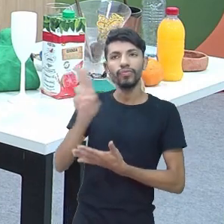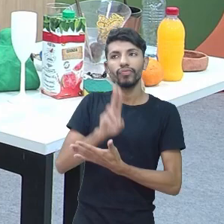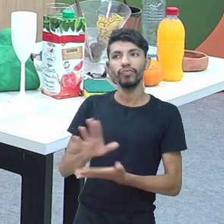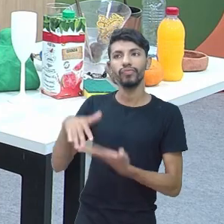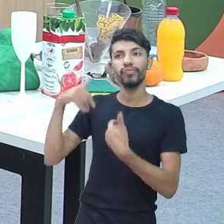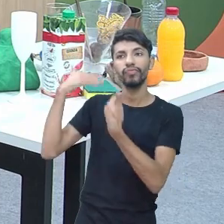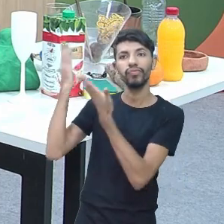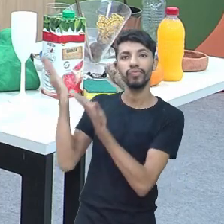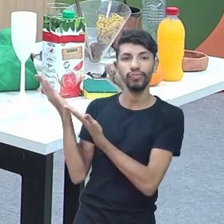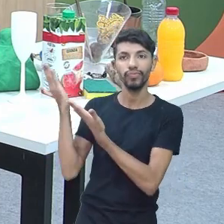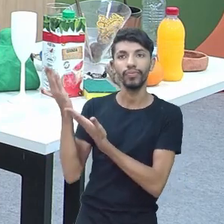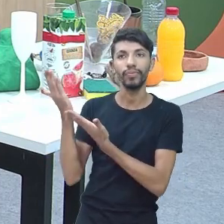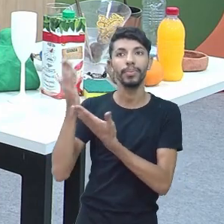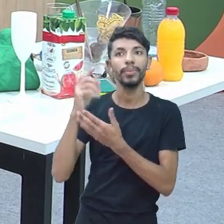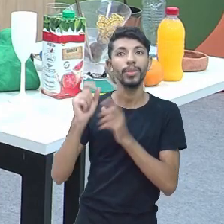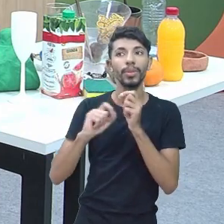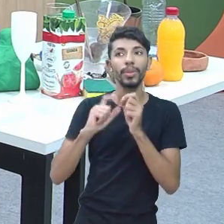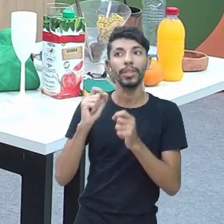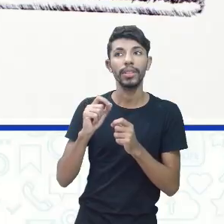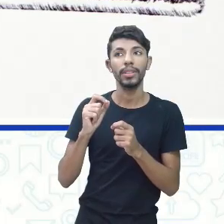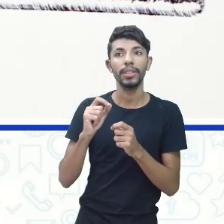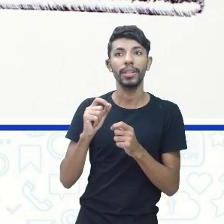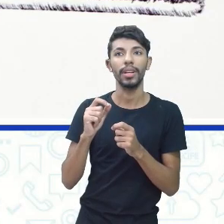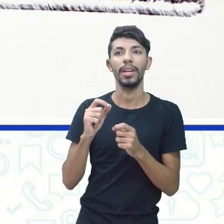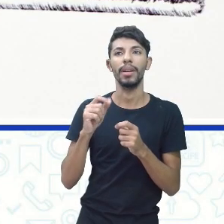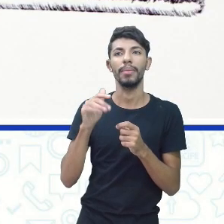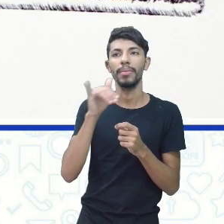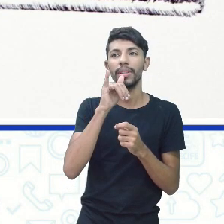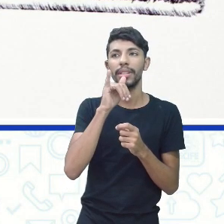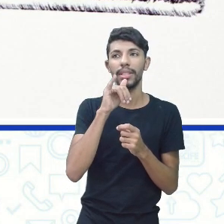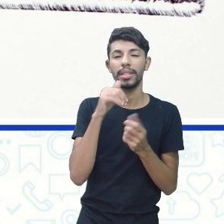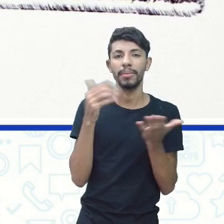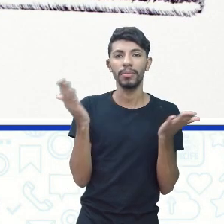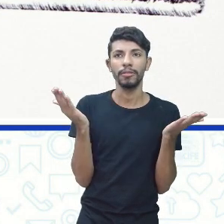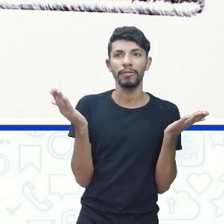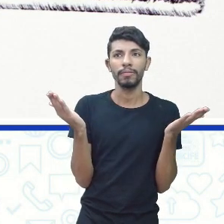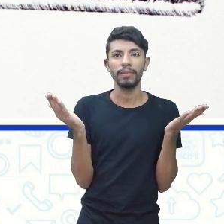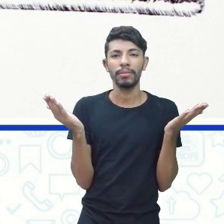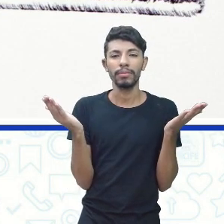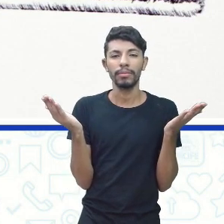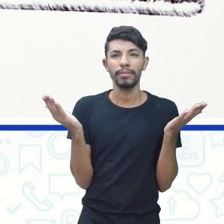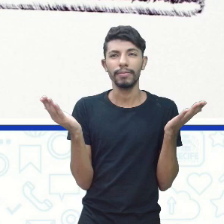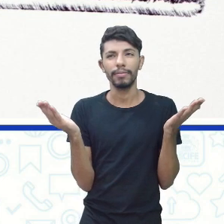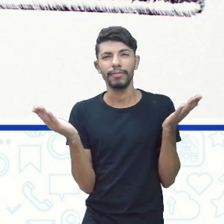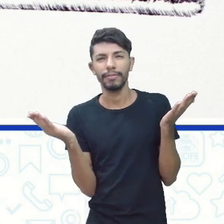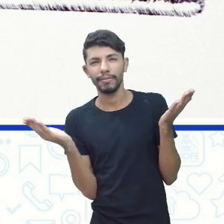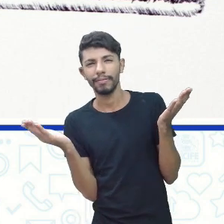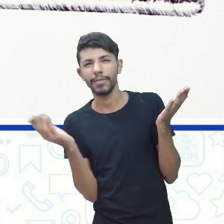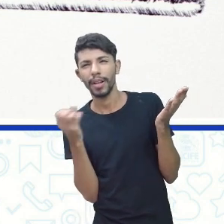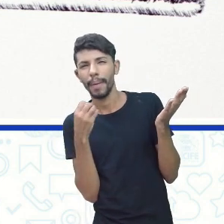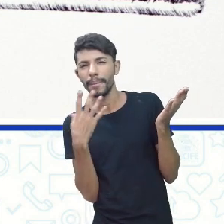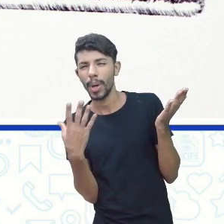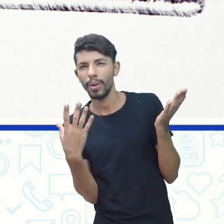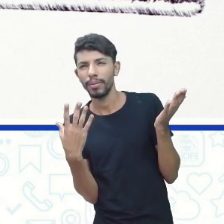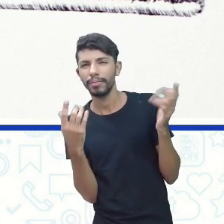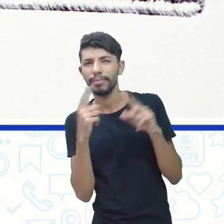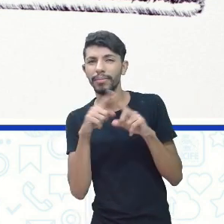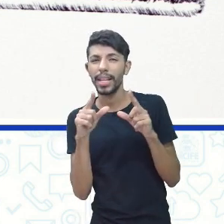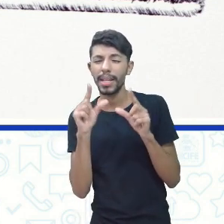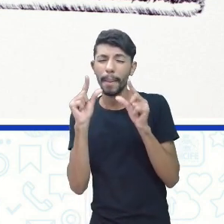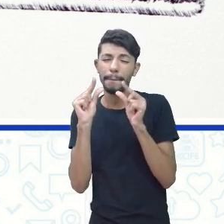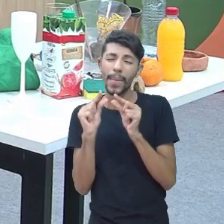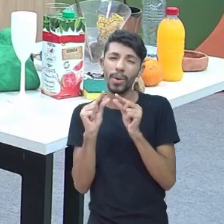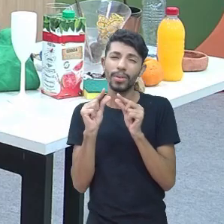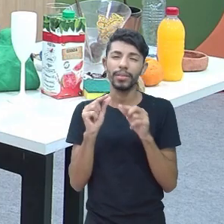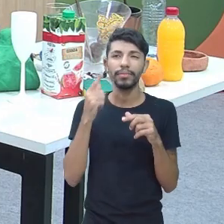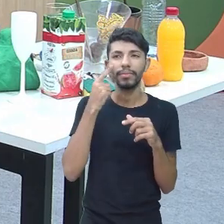sendo bem otimista, colocando aí, ó, o peso maior aí na vantagem. Eu estou dando vantagem, mas é tão pequena, né? Vamos ver se é isso